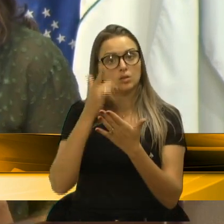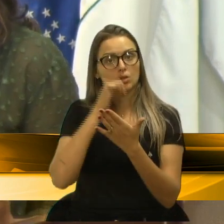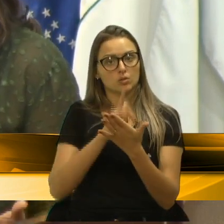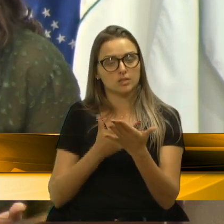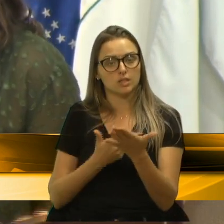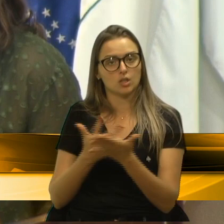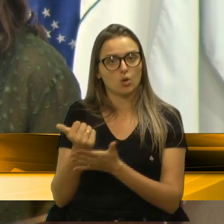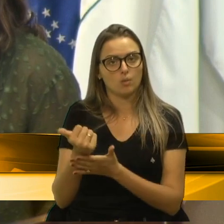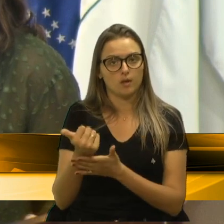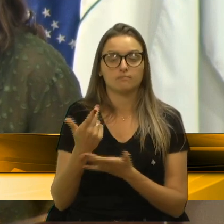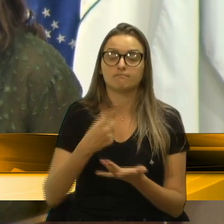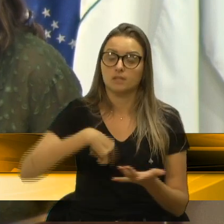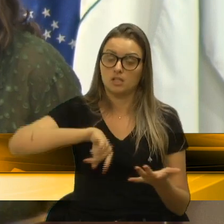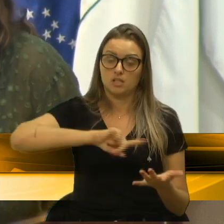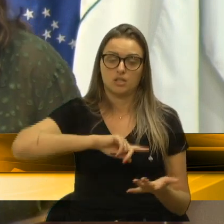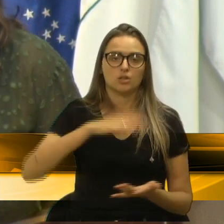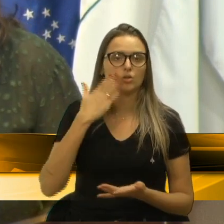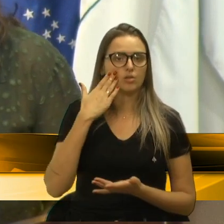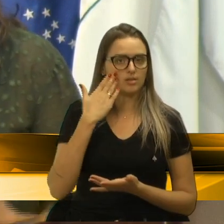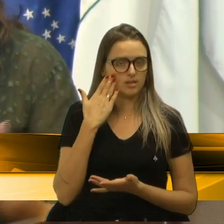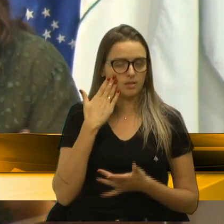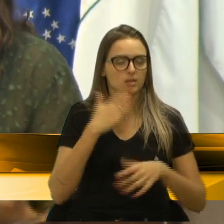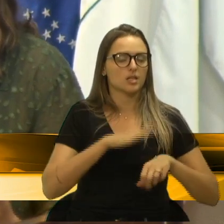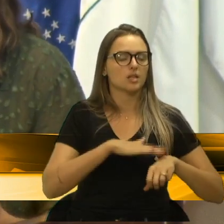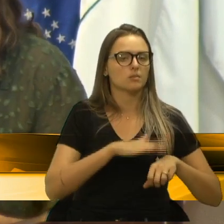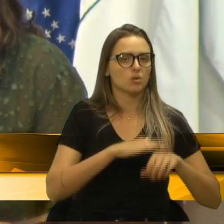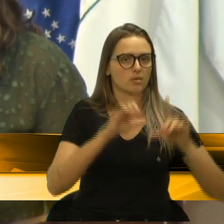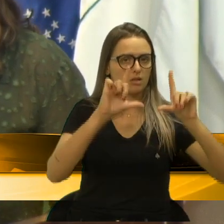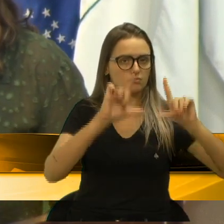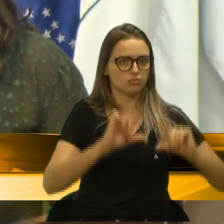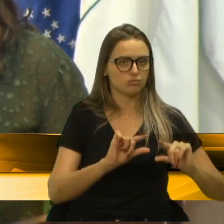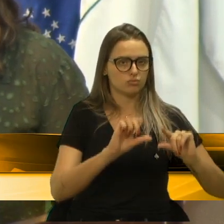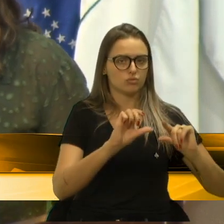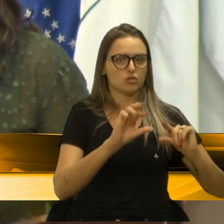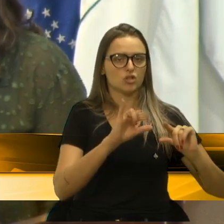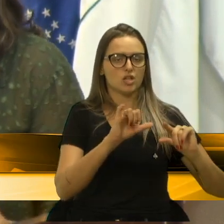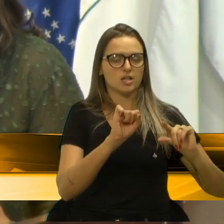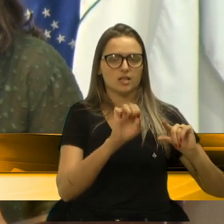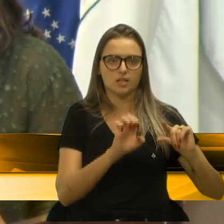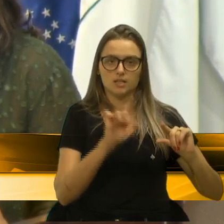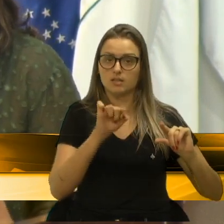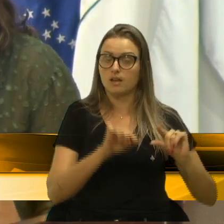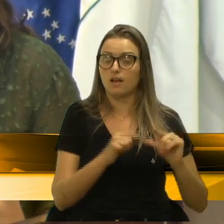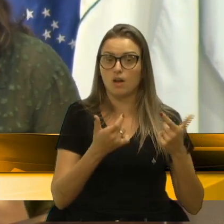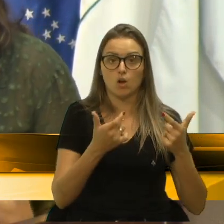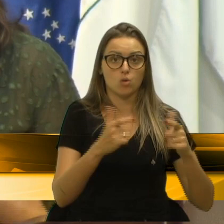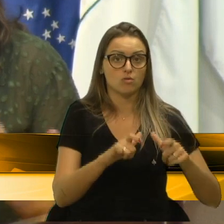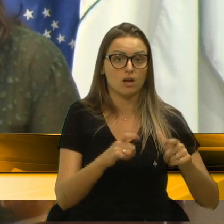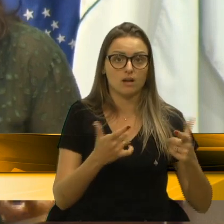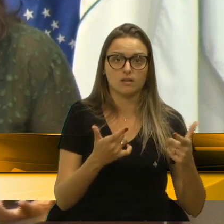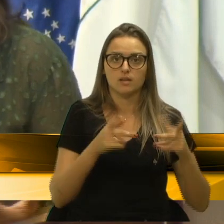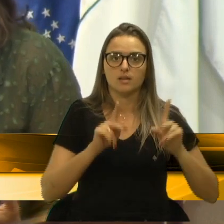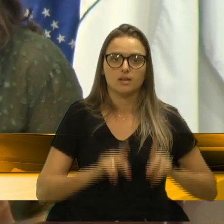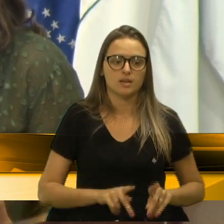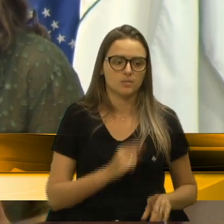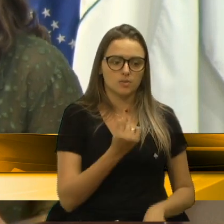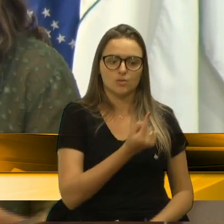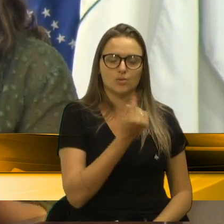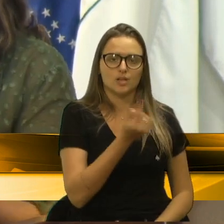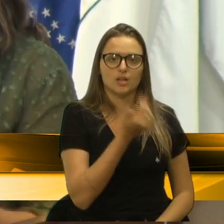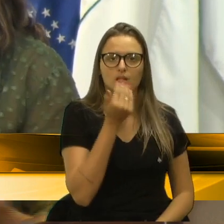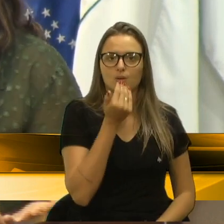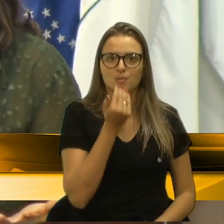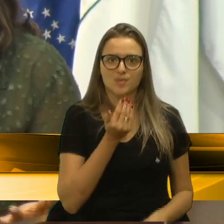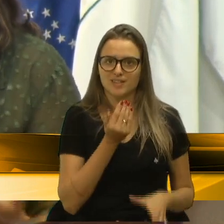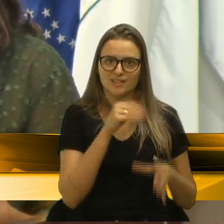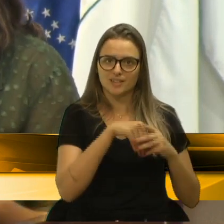poder aprender. A gente sabe que, em momentos de crise, é onde as pessoas acabam, muitas vezes, se alimentando, inclusive, na